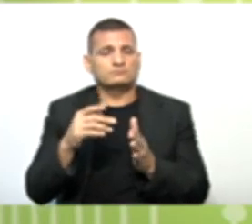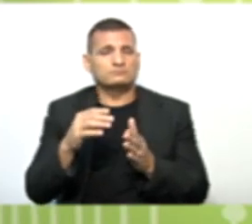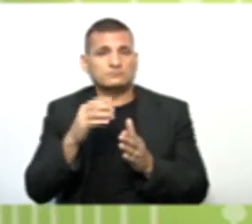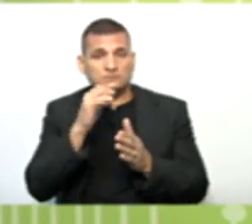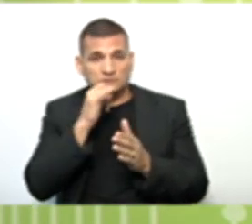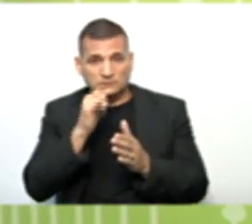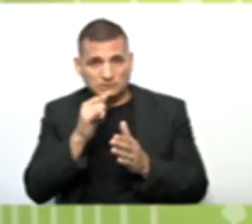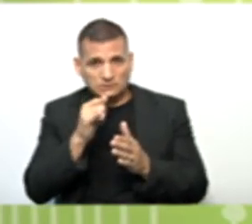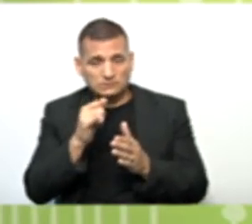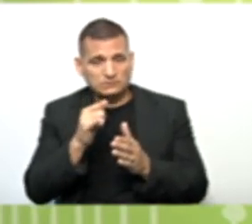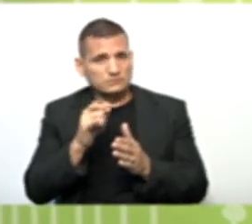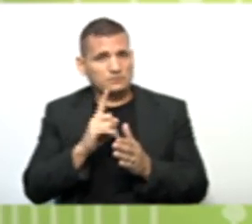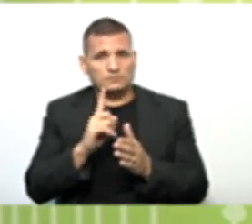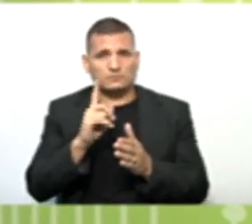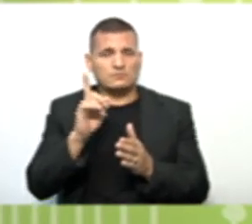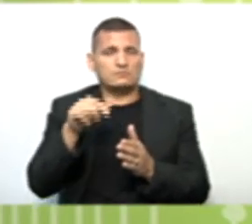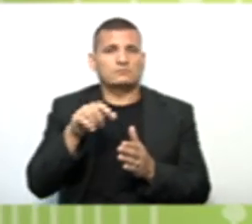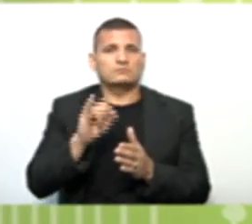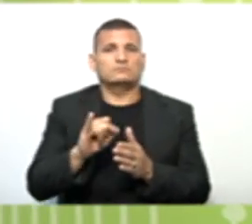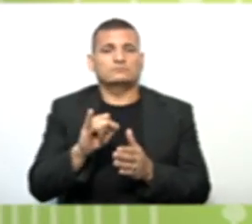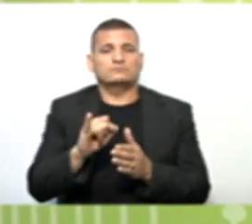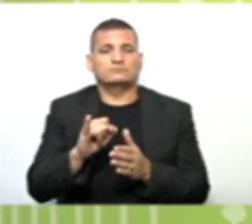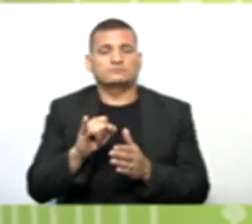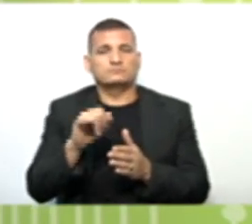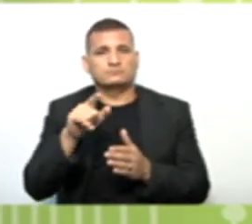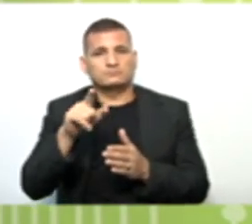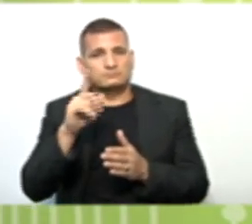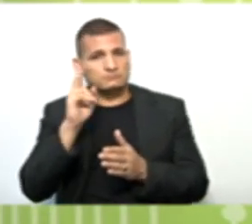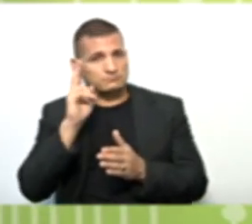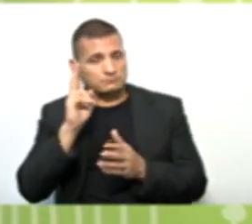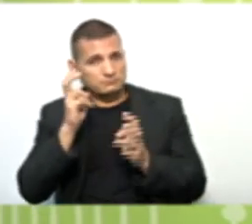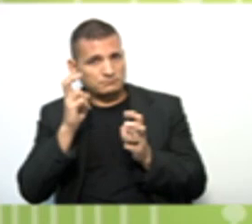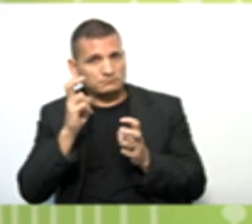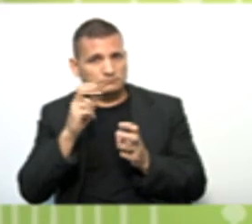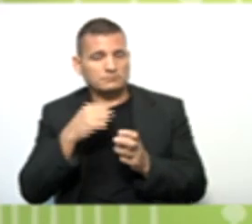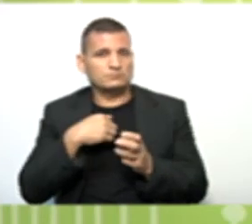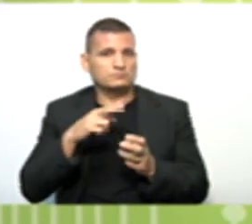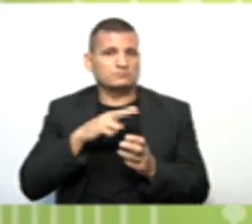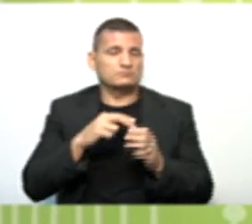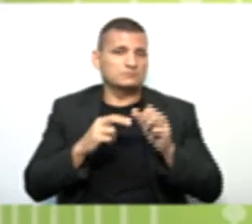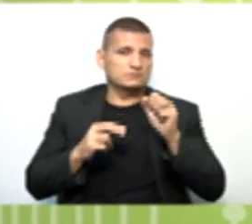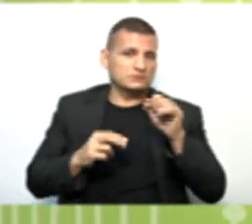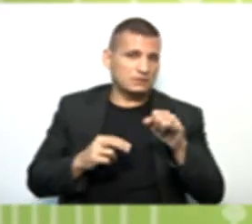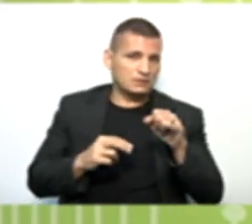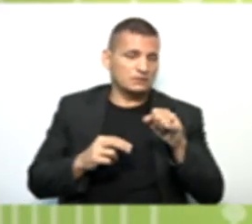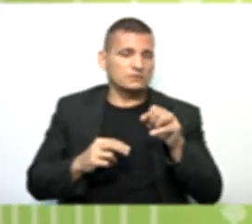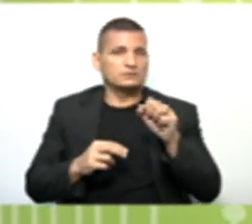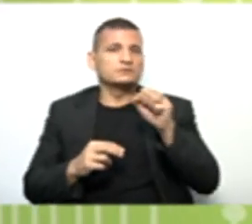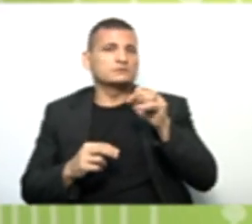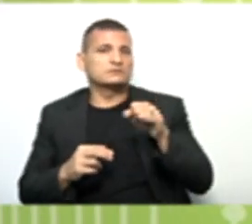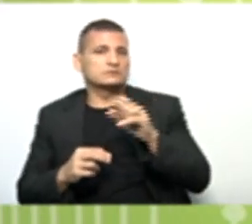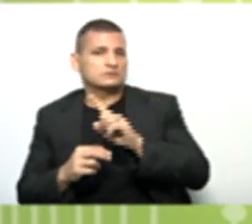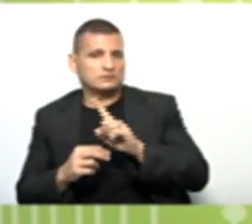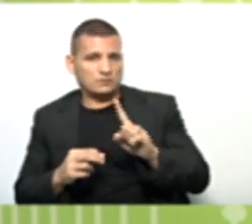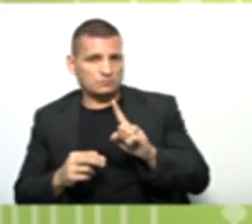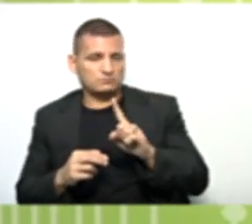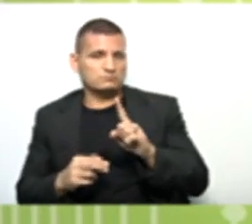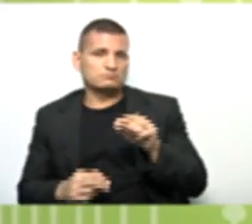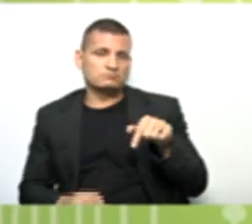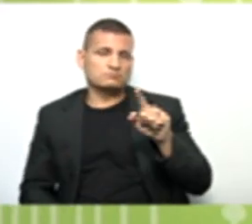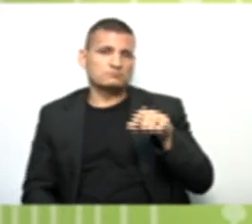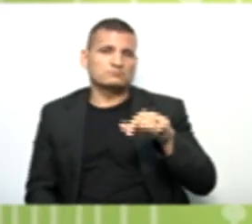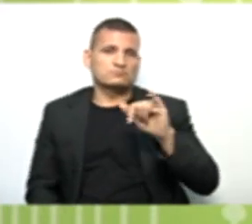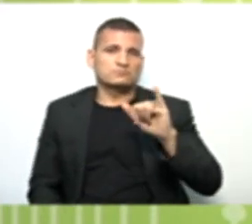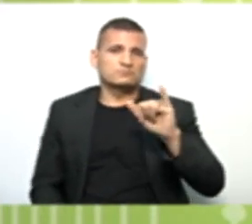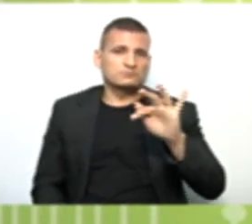ímpar. Então, percebam as palavras que eu usei, se e se não, certo? Esse é o comando if, ou então o